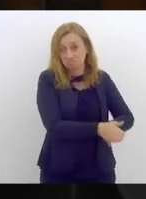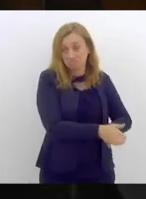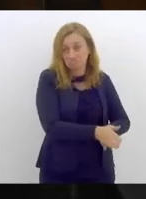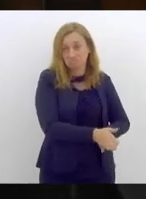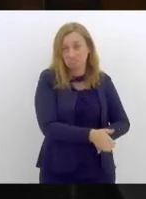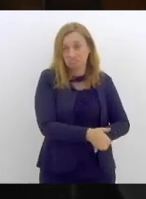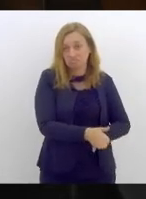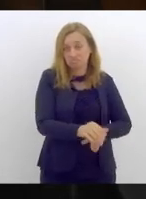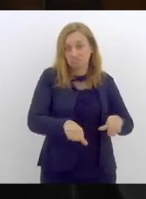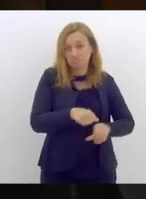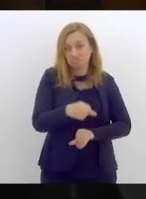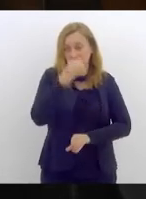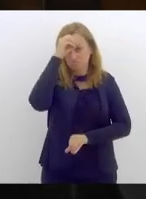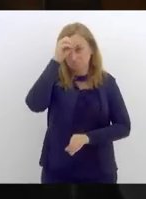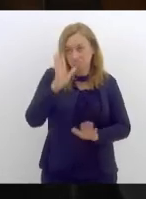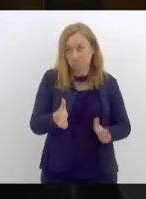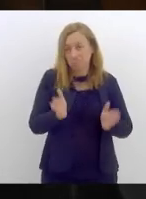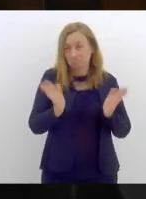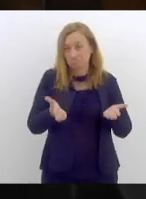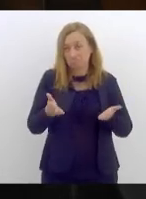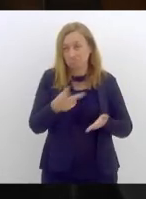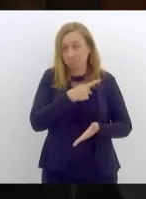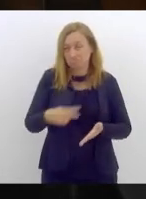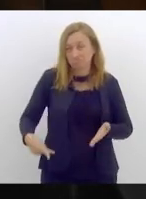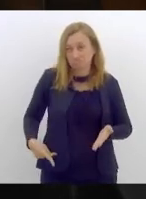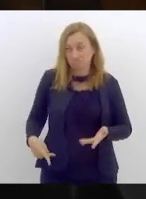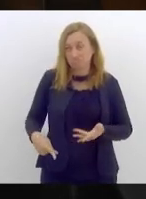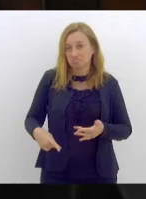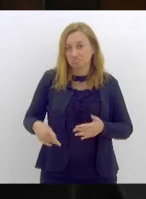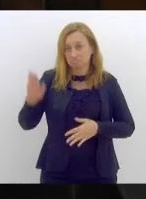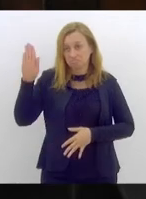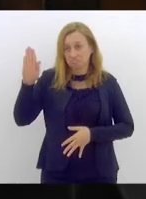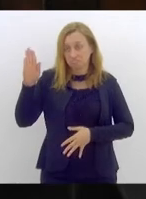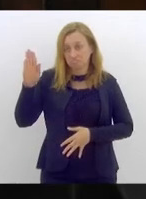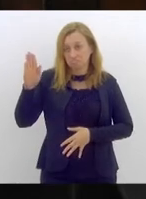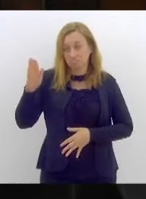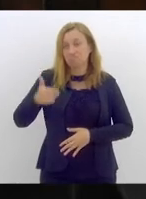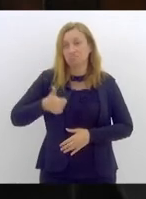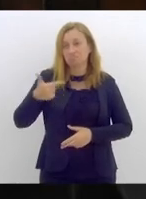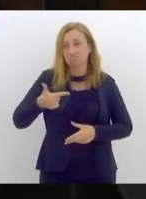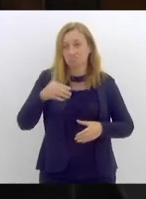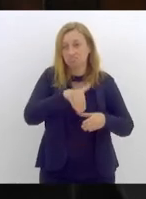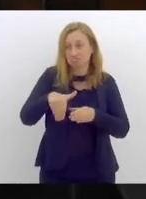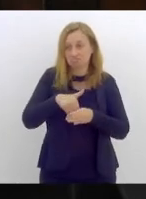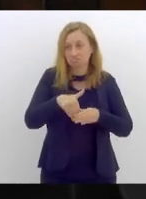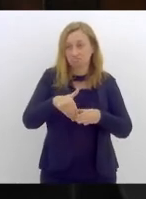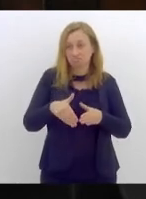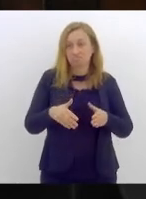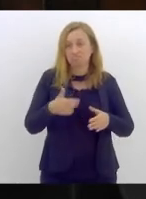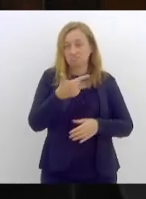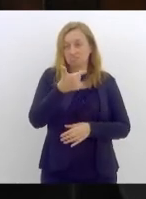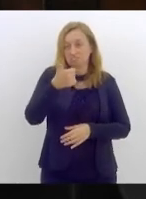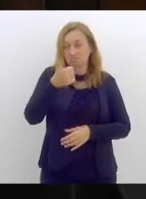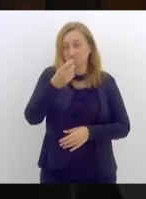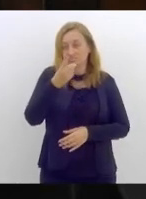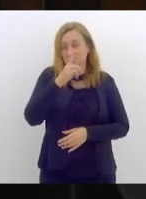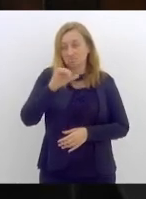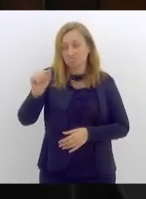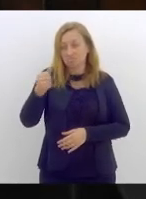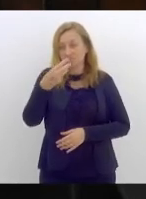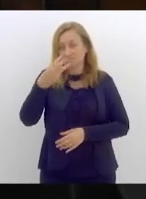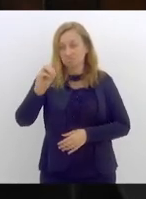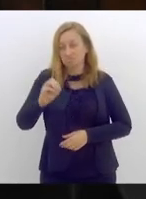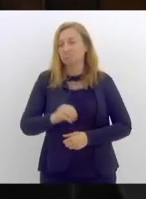é candidato a presidente da república com grandes chances de se eleger no segundo turno no próximo dia 30